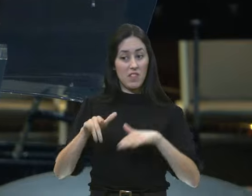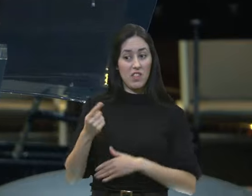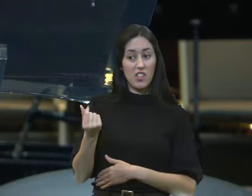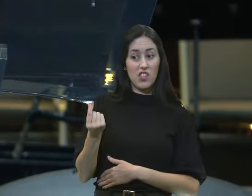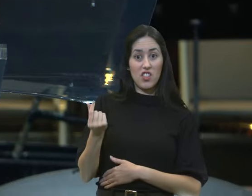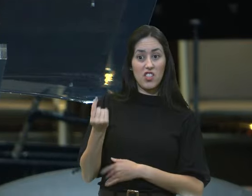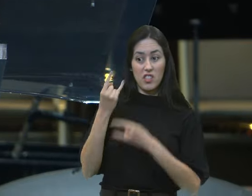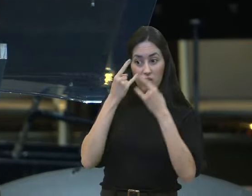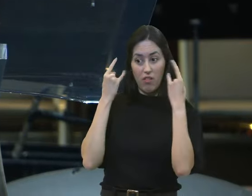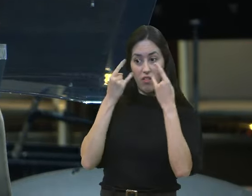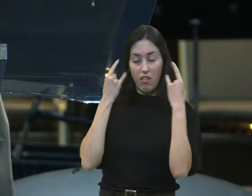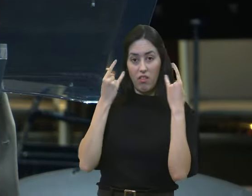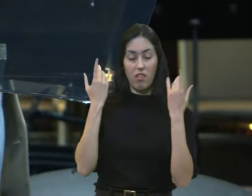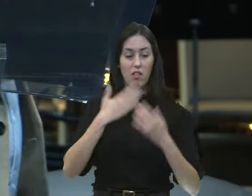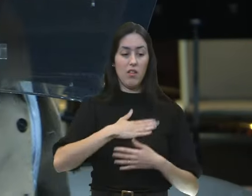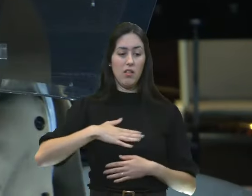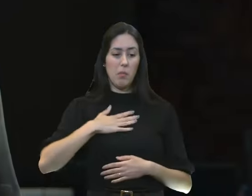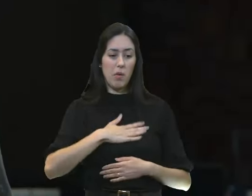os prazeres,